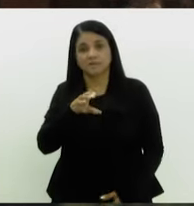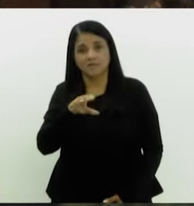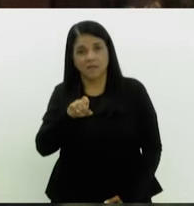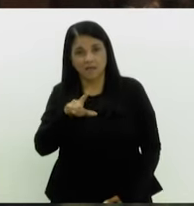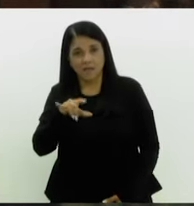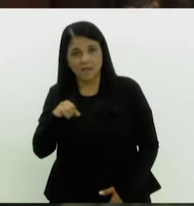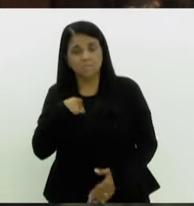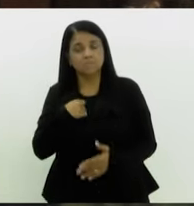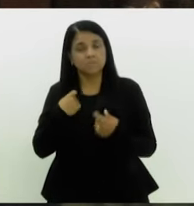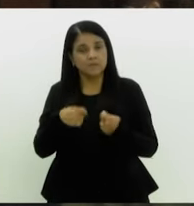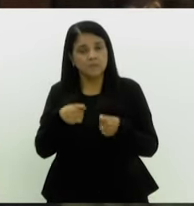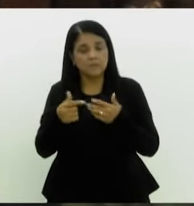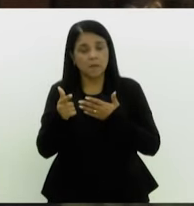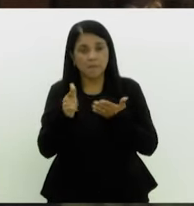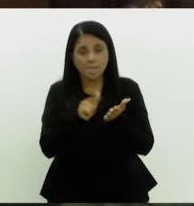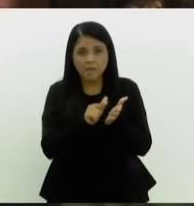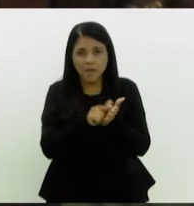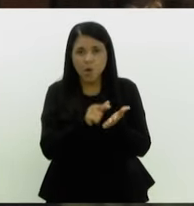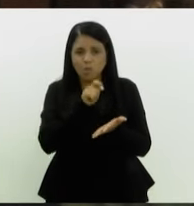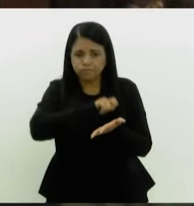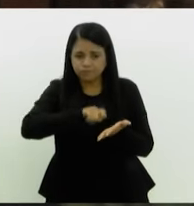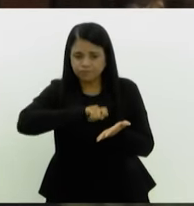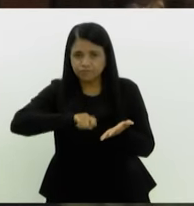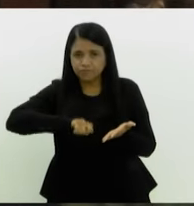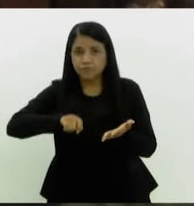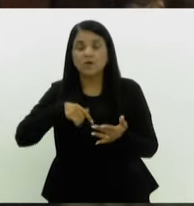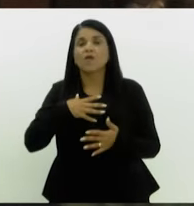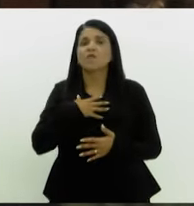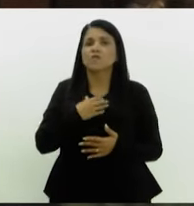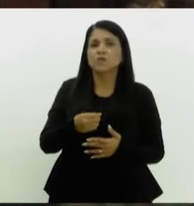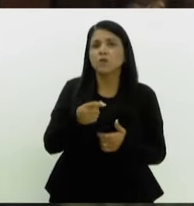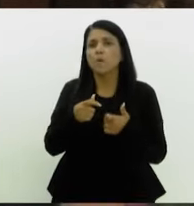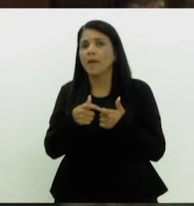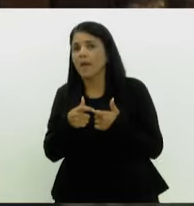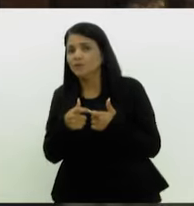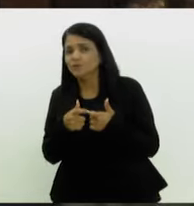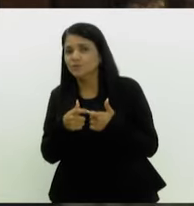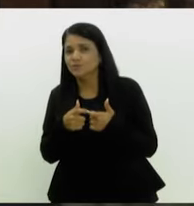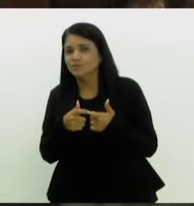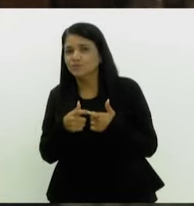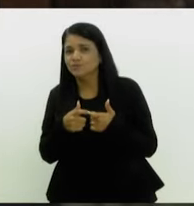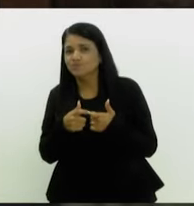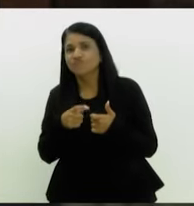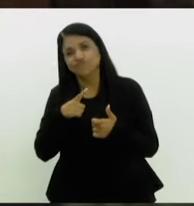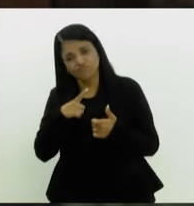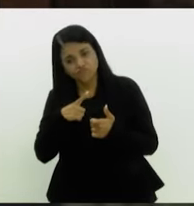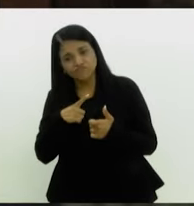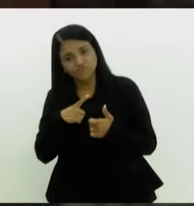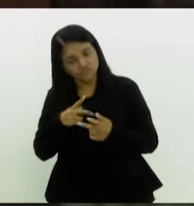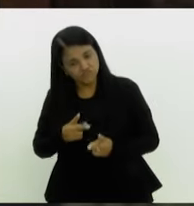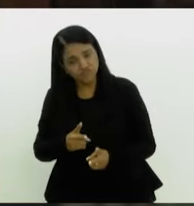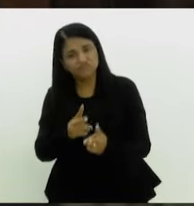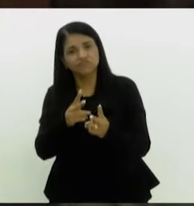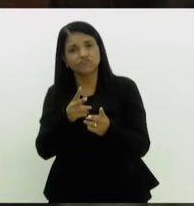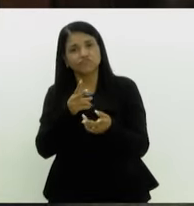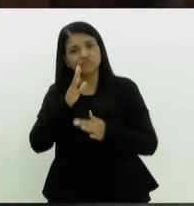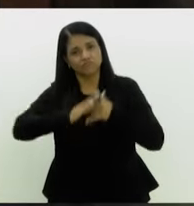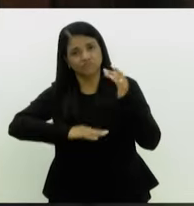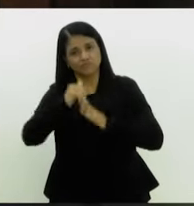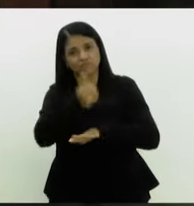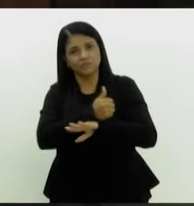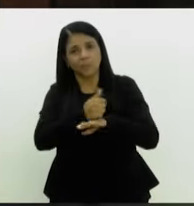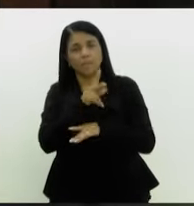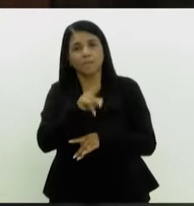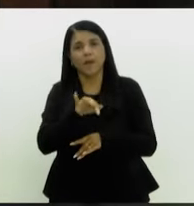papel porque normalmente quem é filho de Médico Fátima tem a tendência de fazer medicina é óbvio que quem convive na